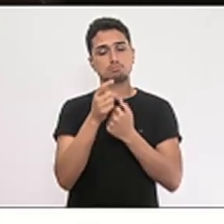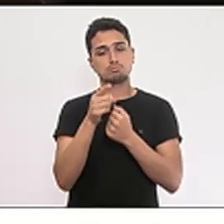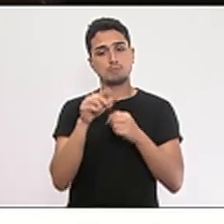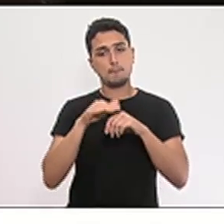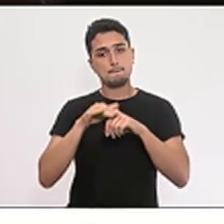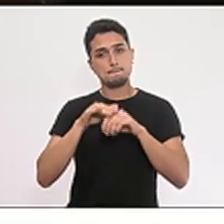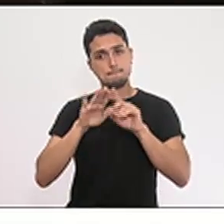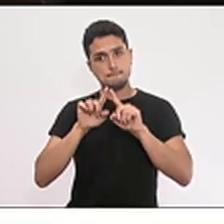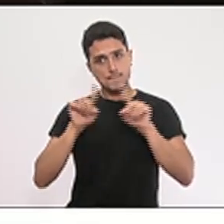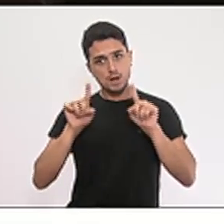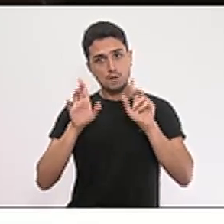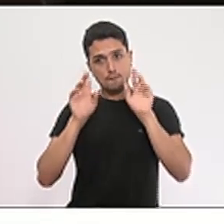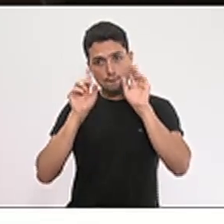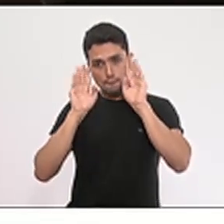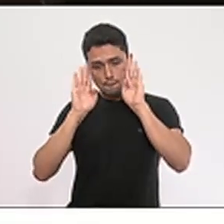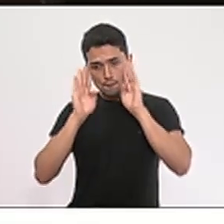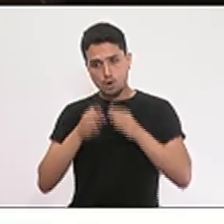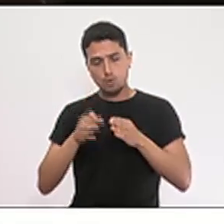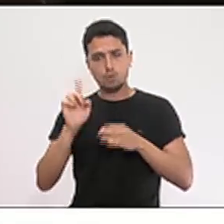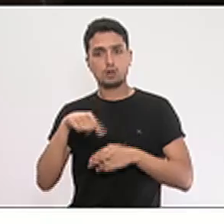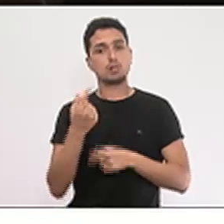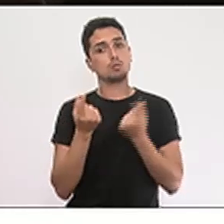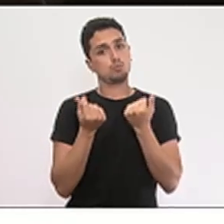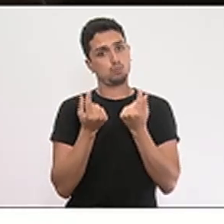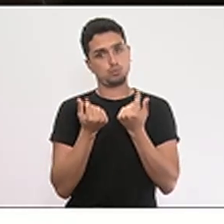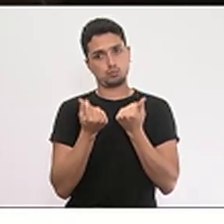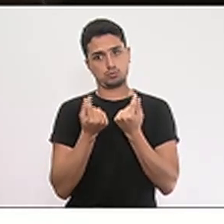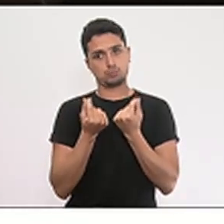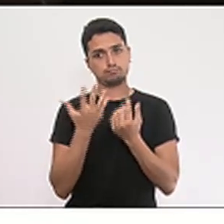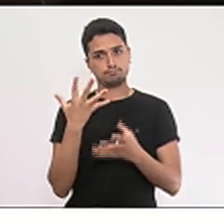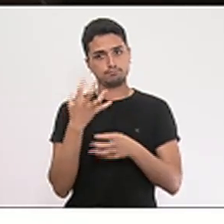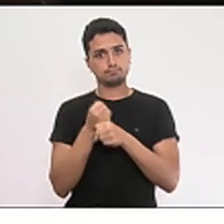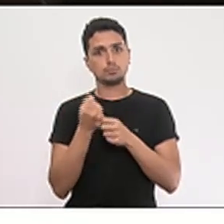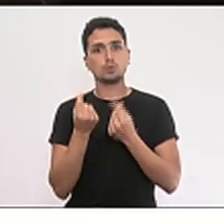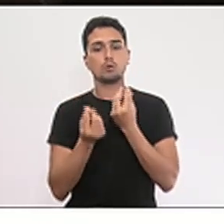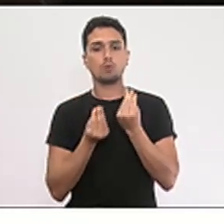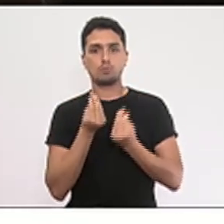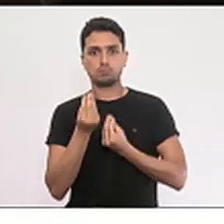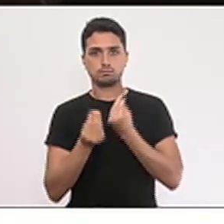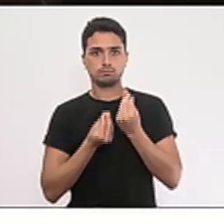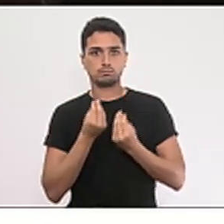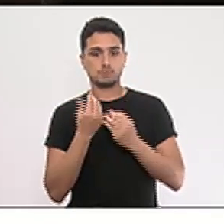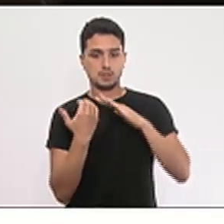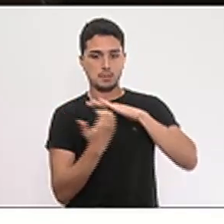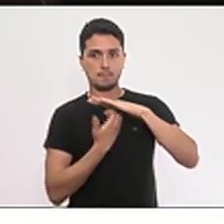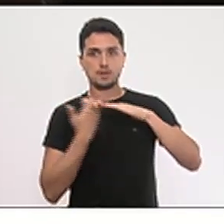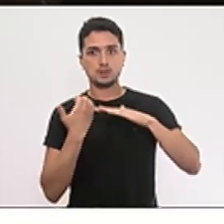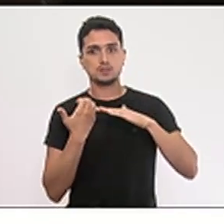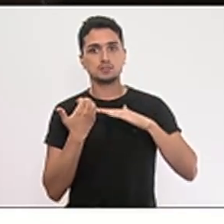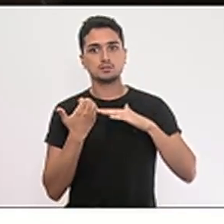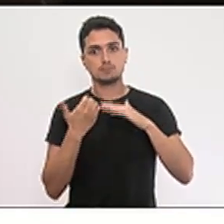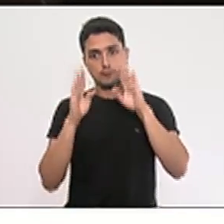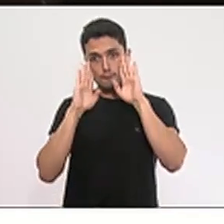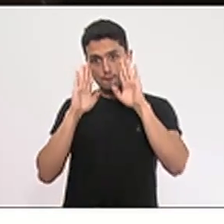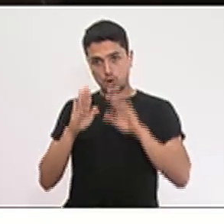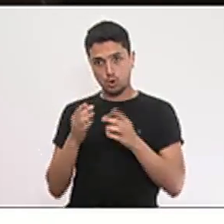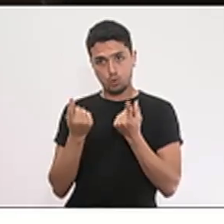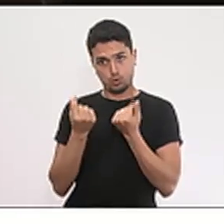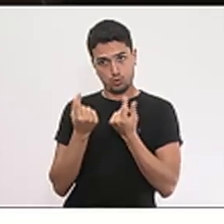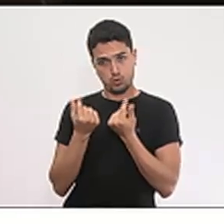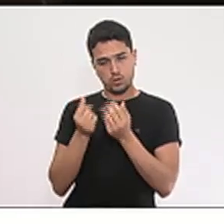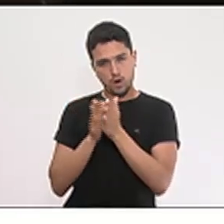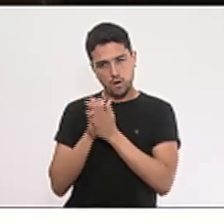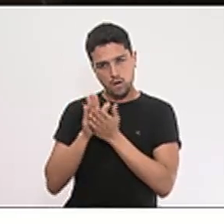Empresa privada que não tem lucro, não presta serviço nenhum à sociedade. Então ela visa lucro. Se ela visa lucro,